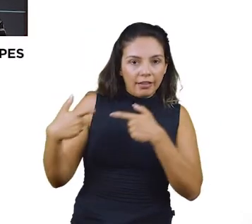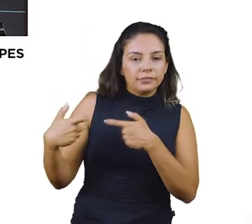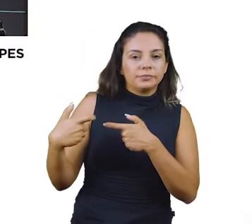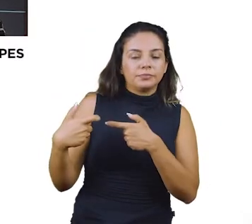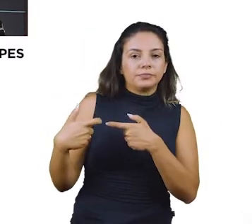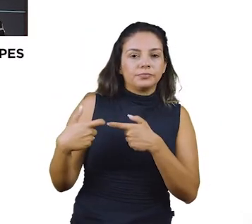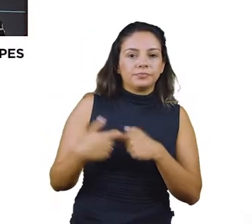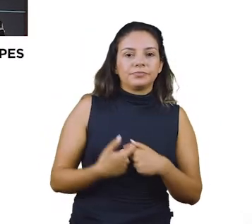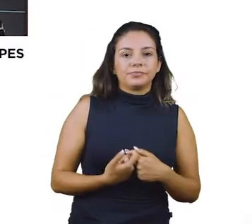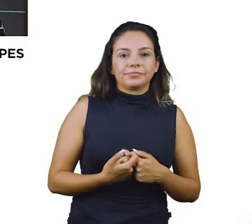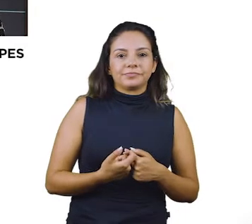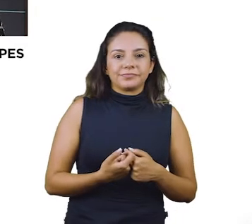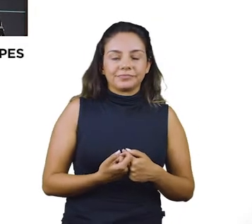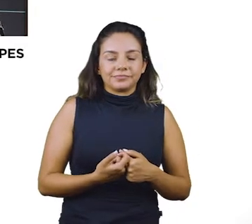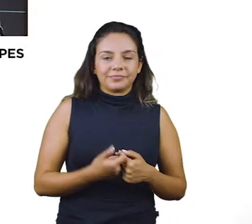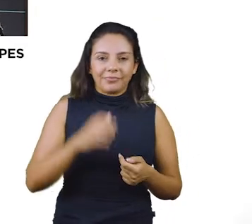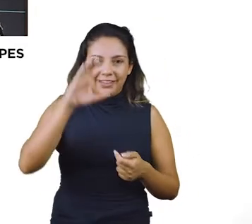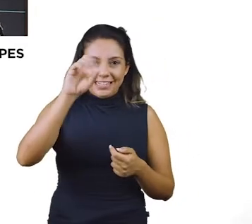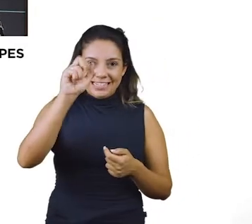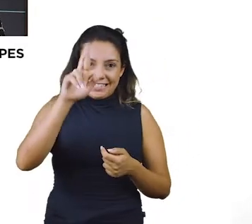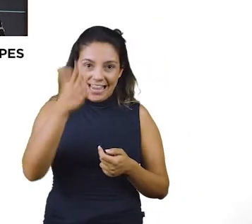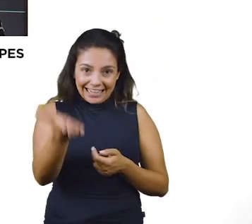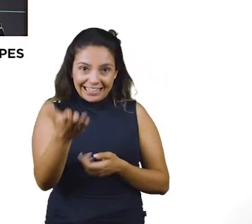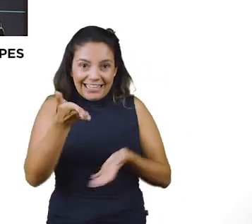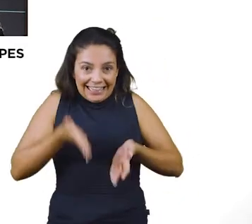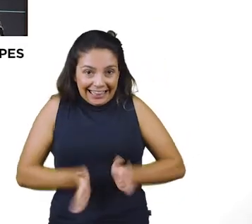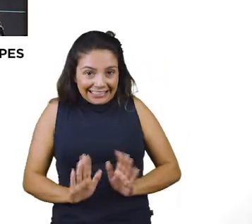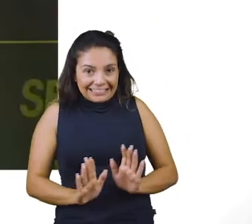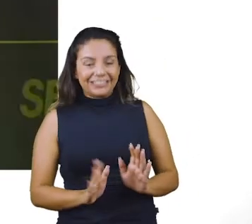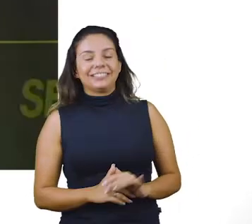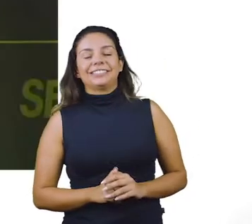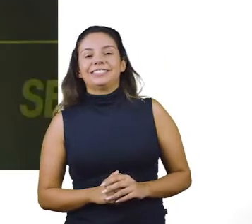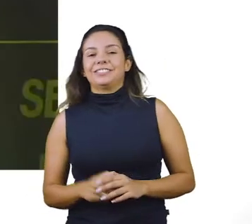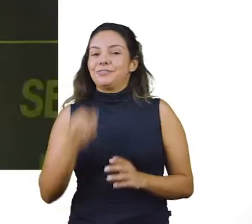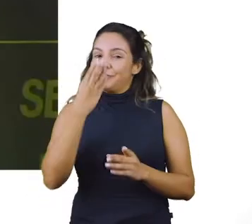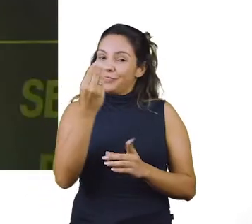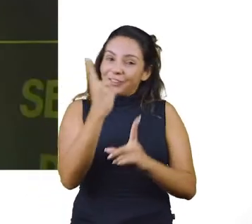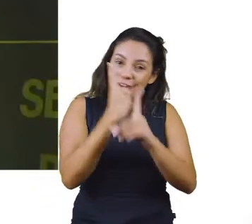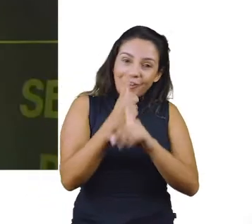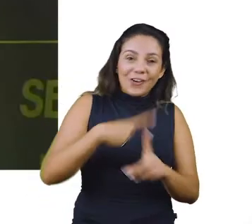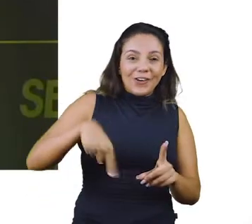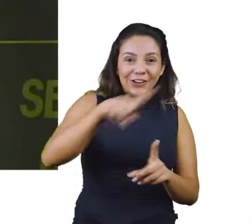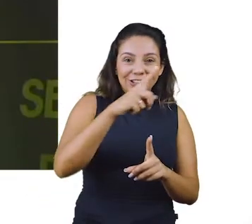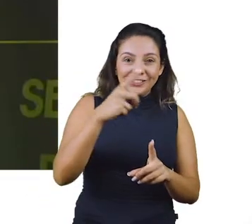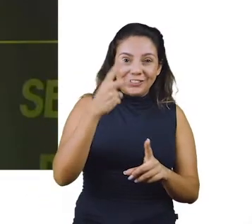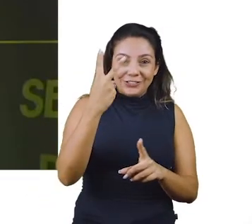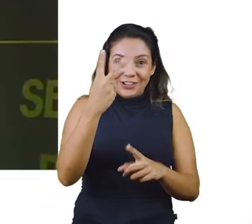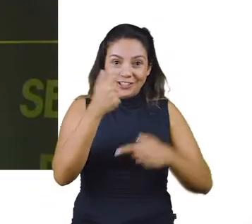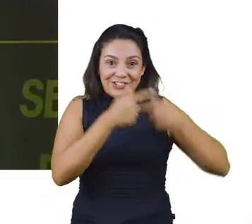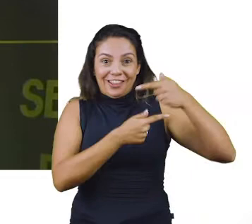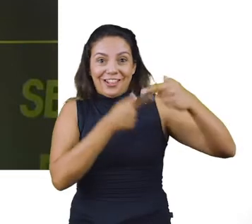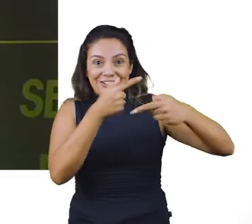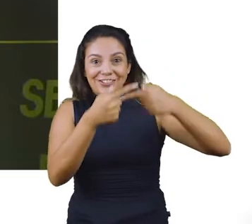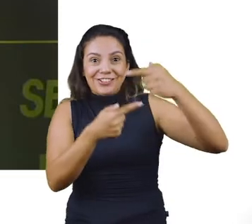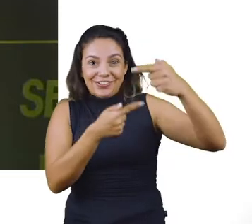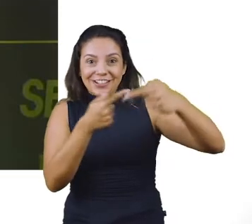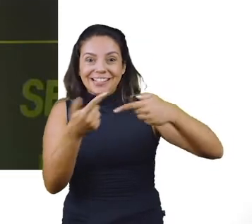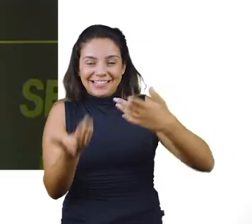e o César estava nascendo. Então está muito bom esse encontro dessas duas gerações aqui hoje nesse